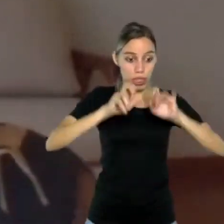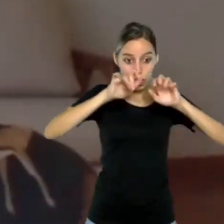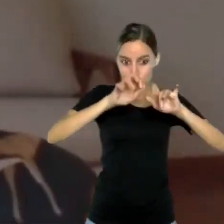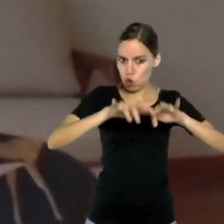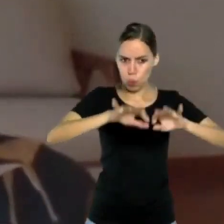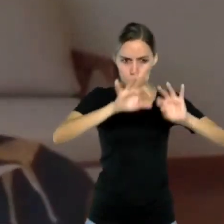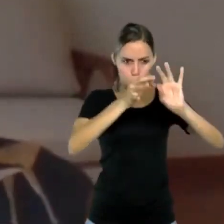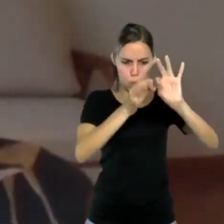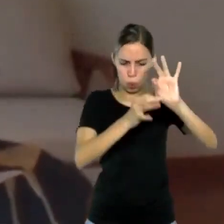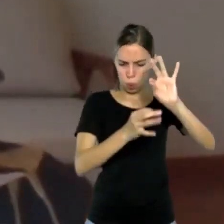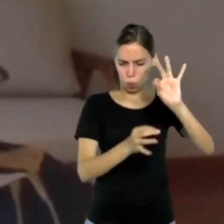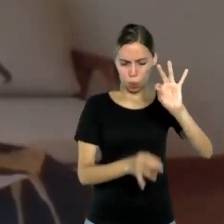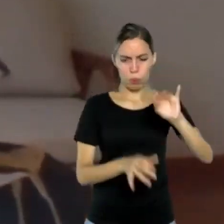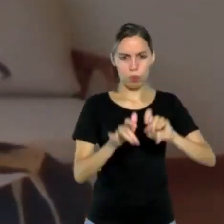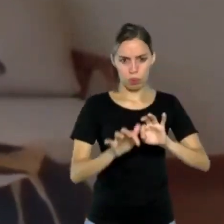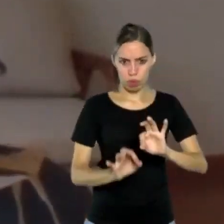assim,